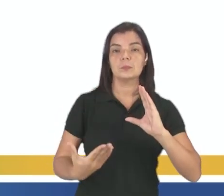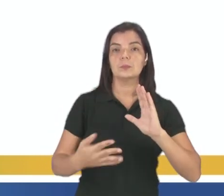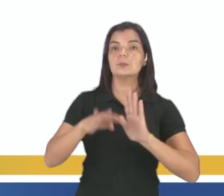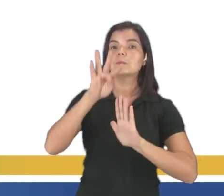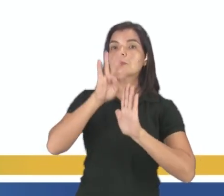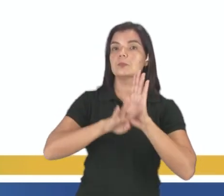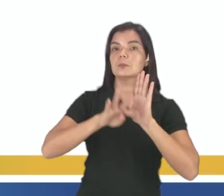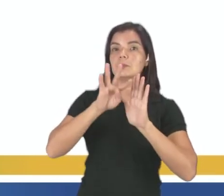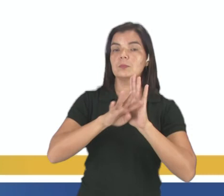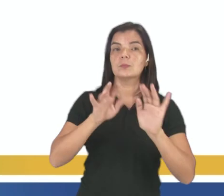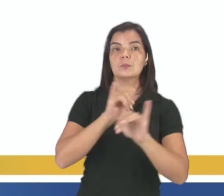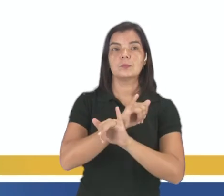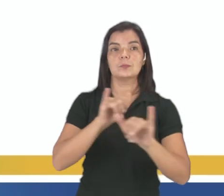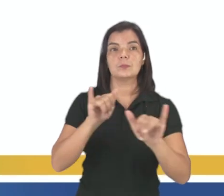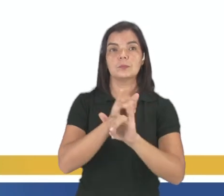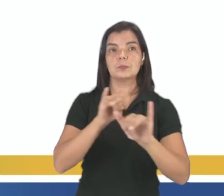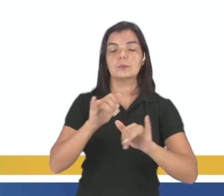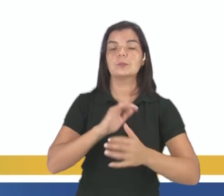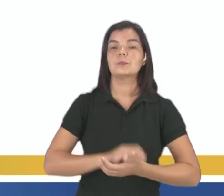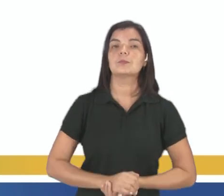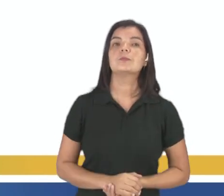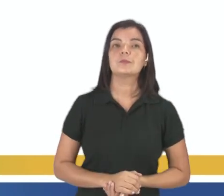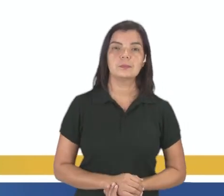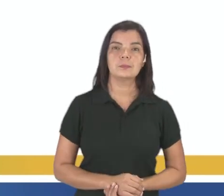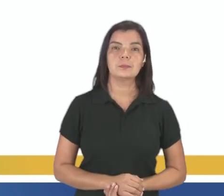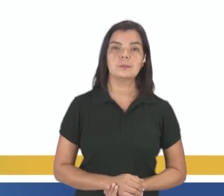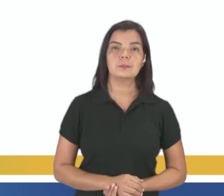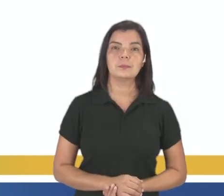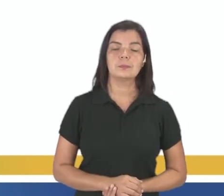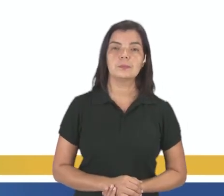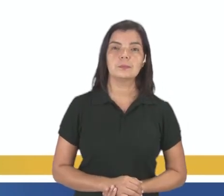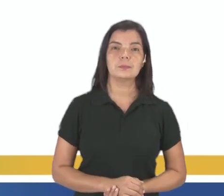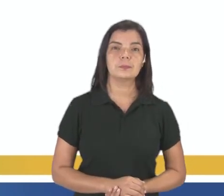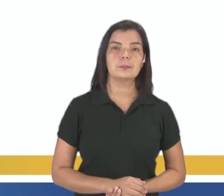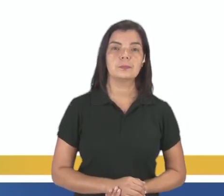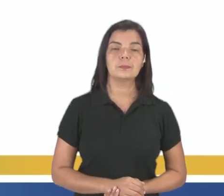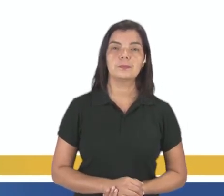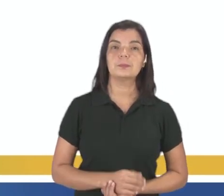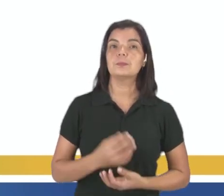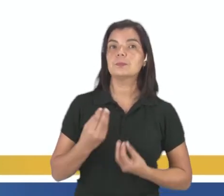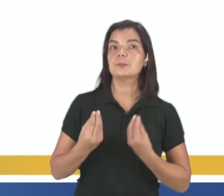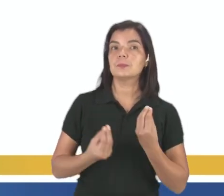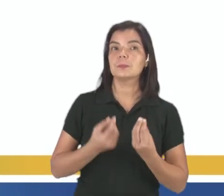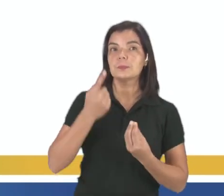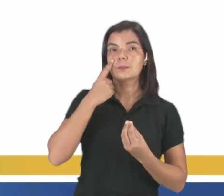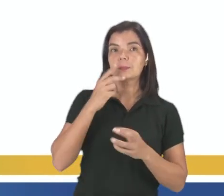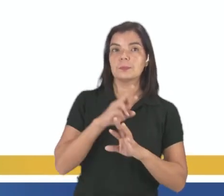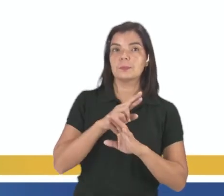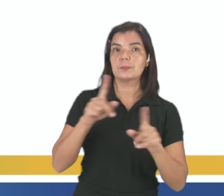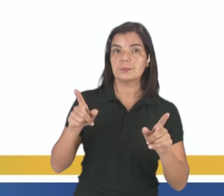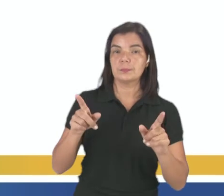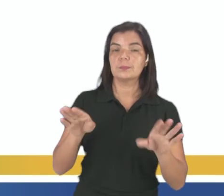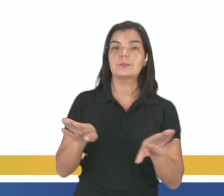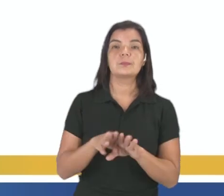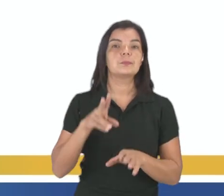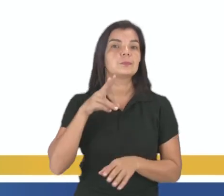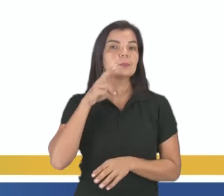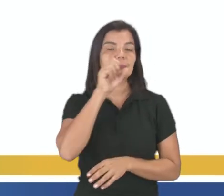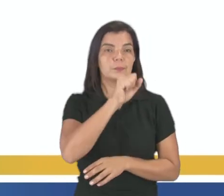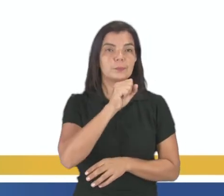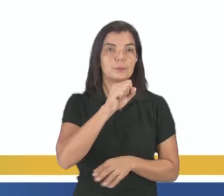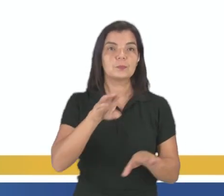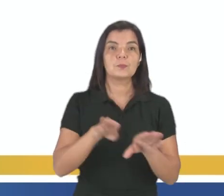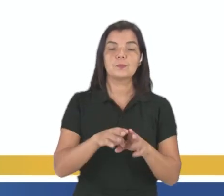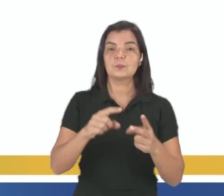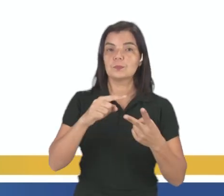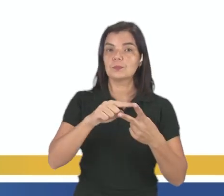las características del texto informativo? 3. ¿Cuál es la diferencia más fuerte entre esos